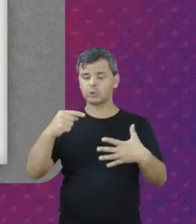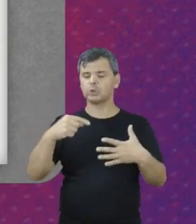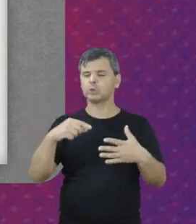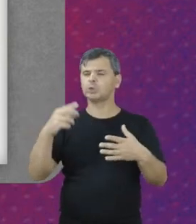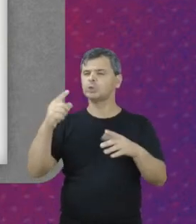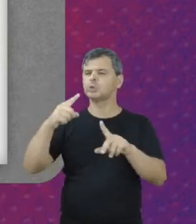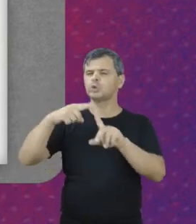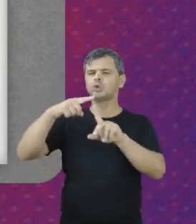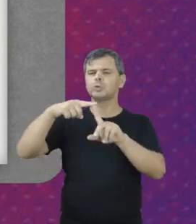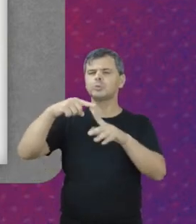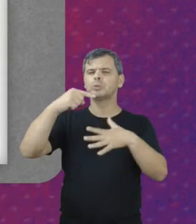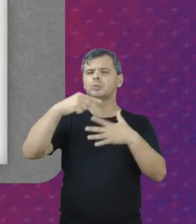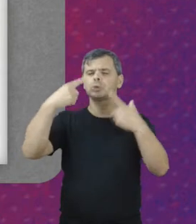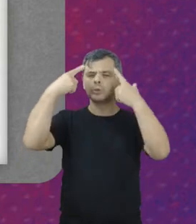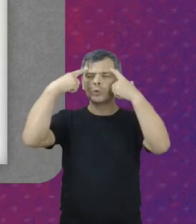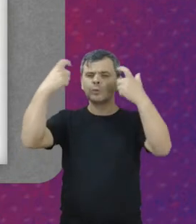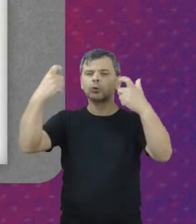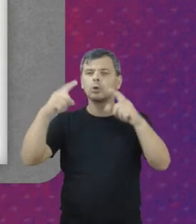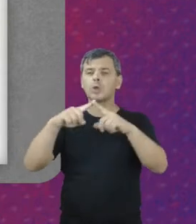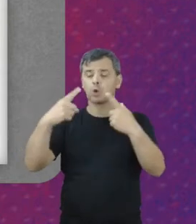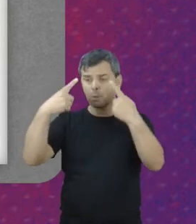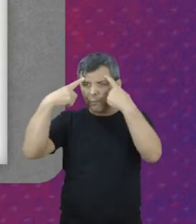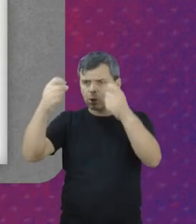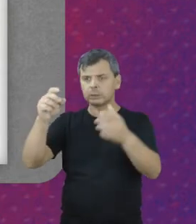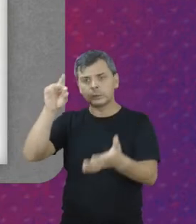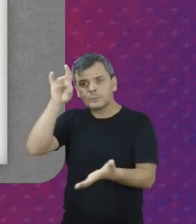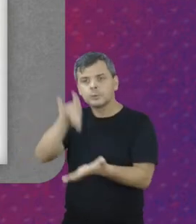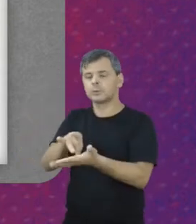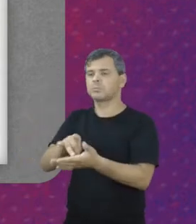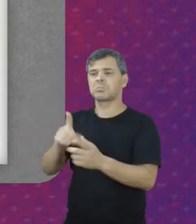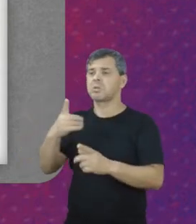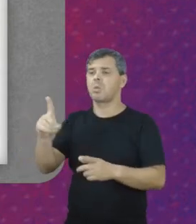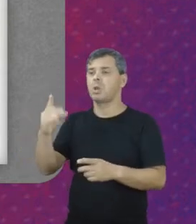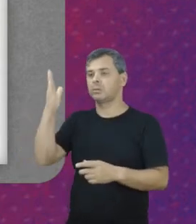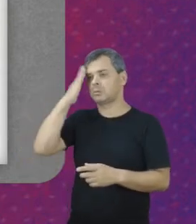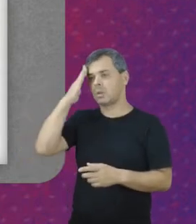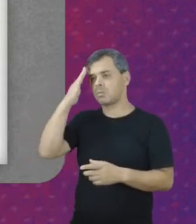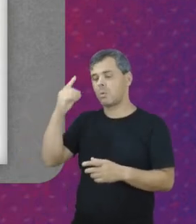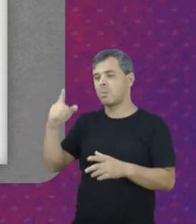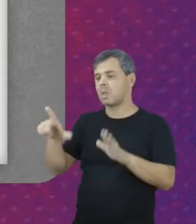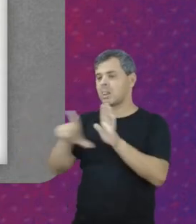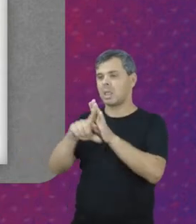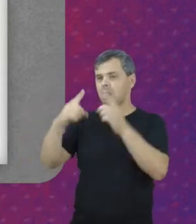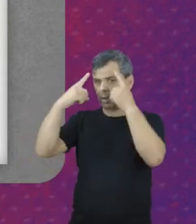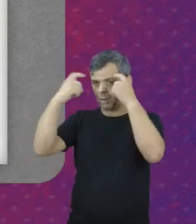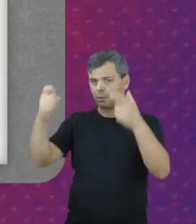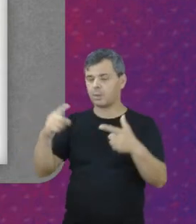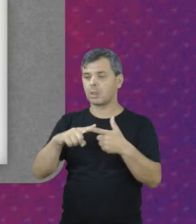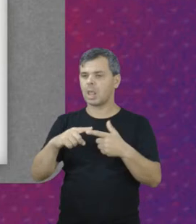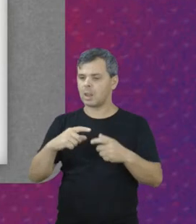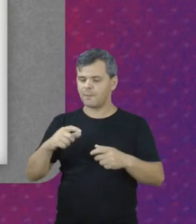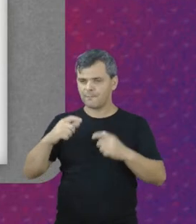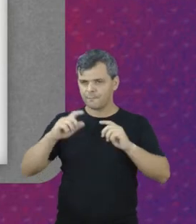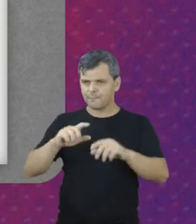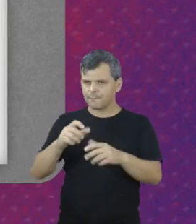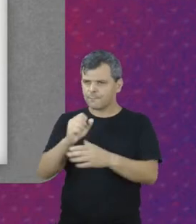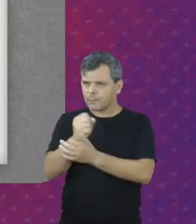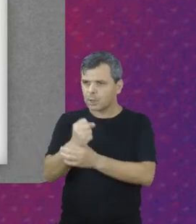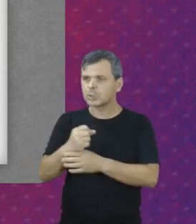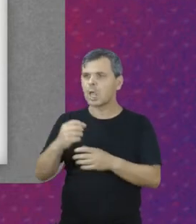de violência como violência, né? Porque antes não eram reconhecidos pela lei, que é a violência física,